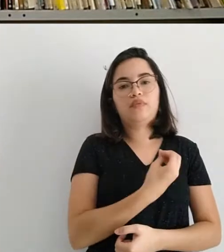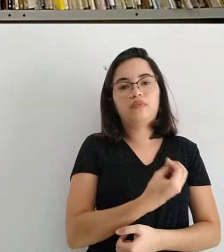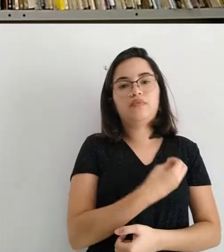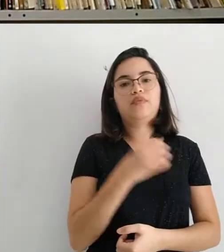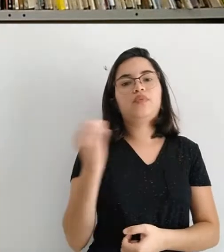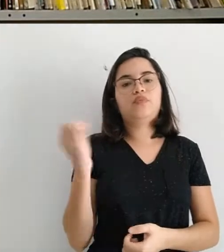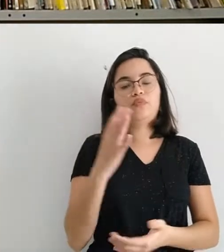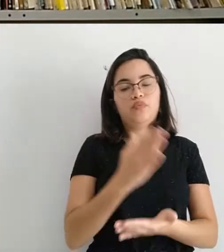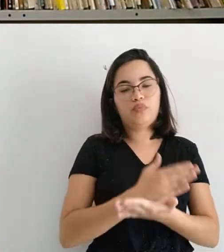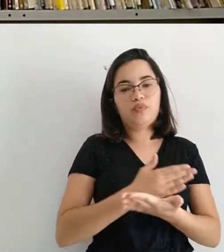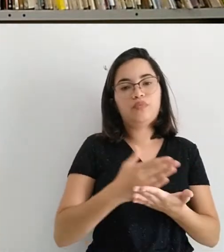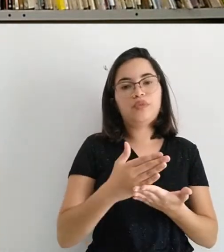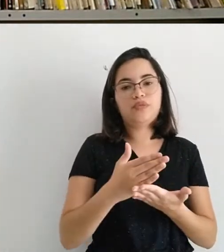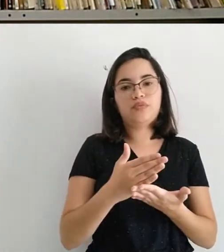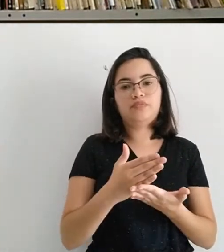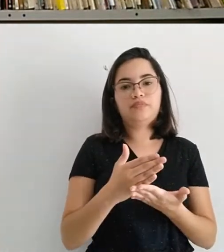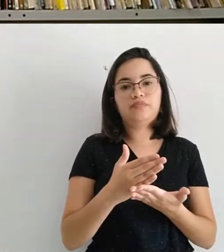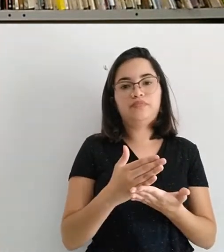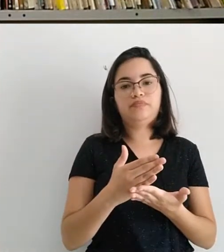um novo começo,